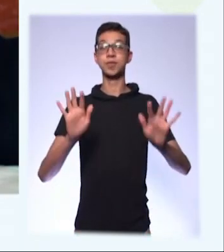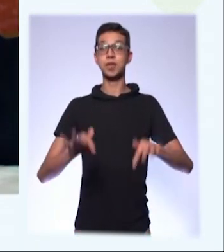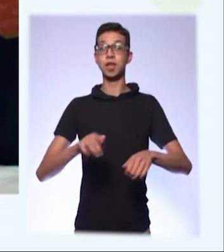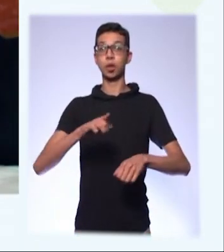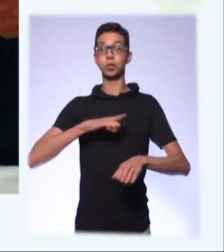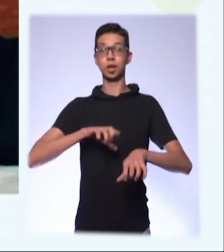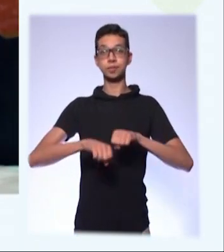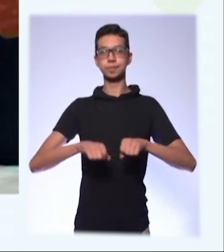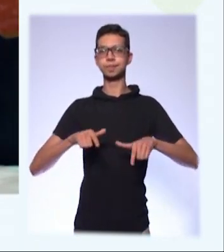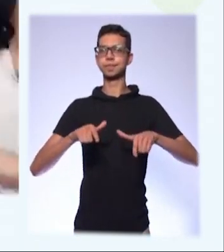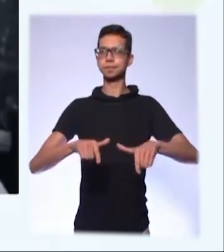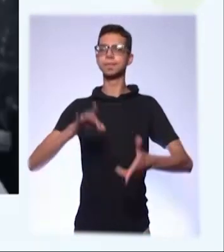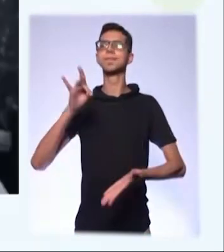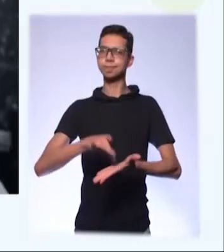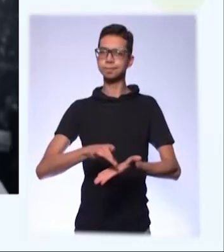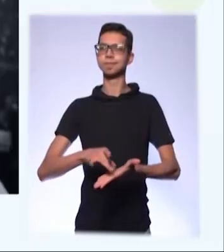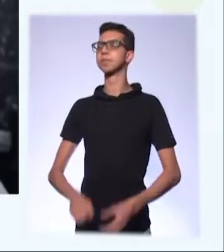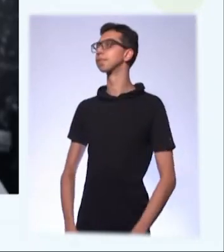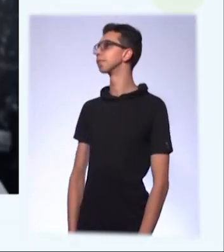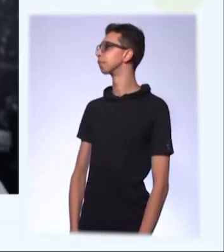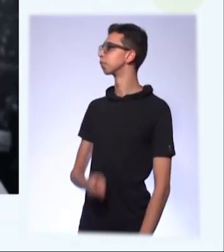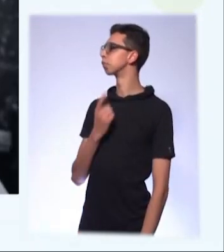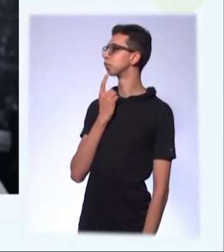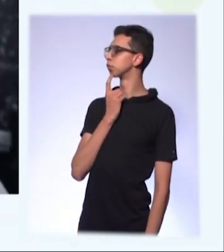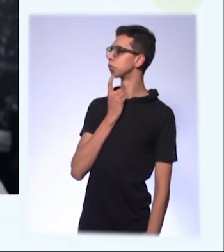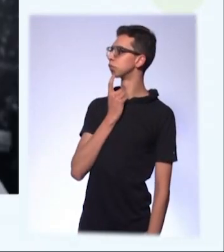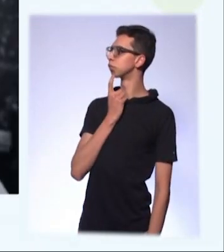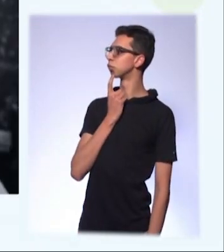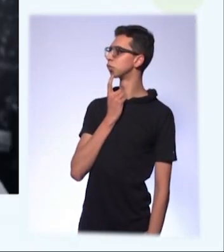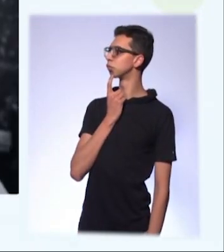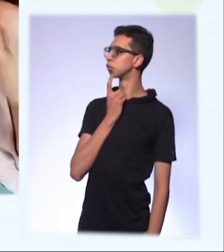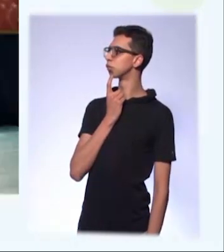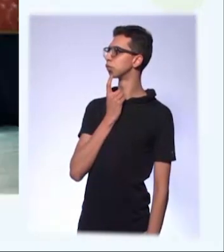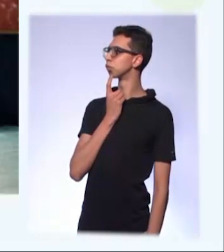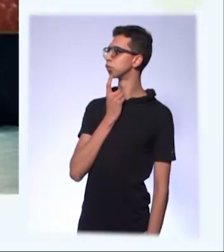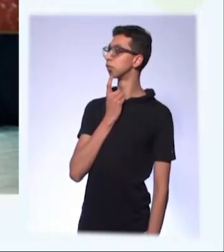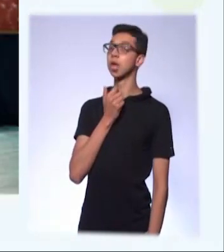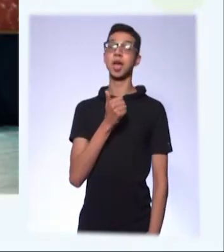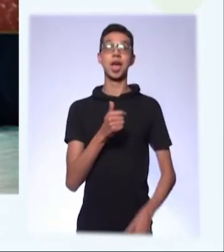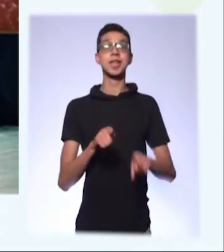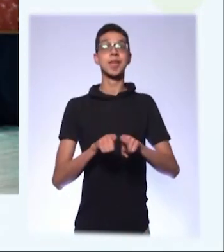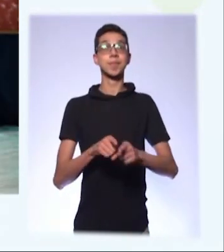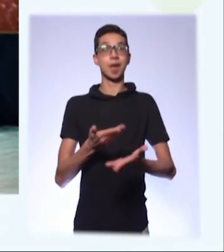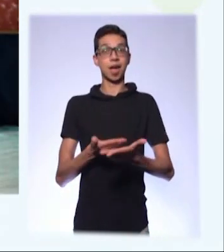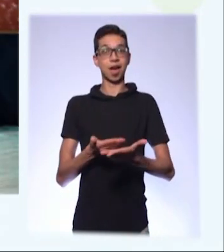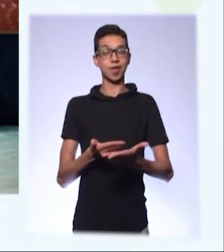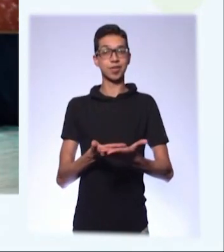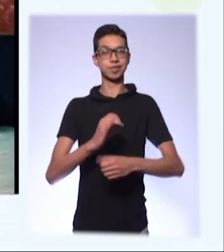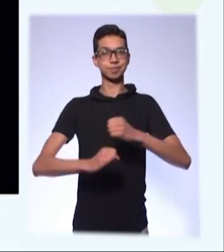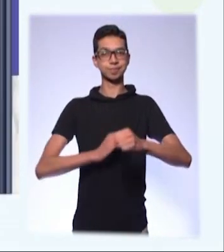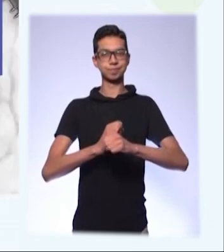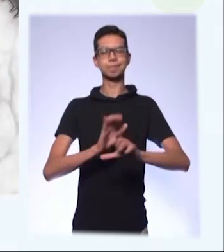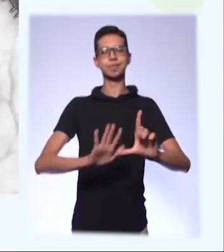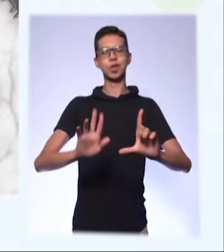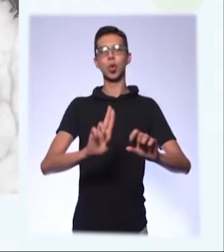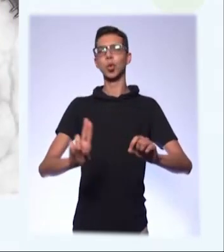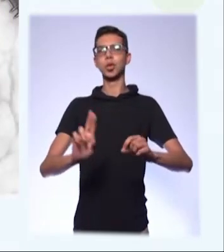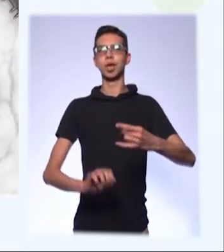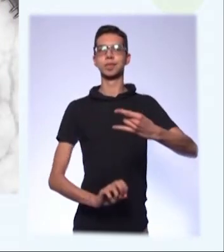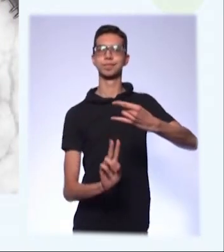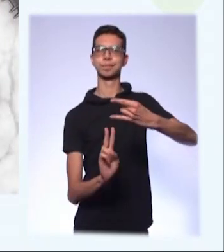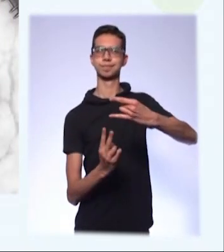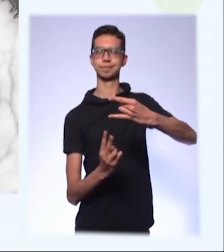tem um certificado garantido. Produção multimídia, fonética básica... as aulas online serão pela plataforma Microsoft